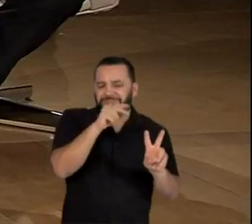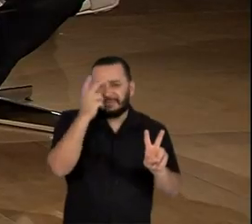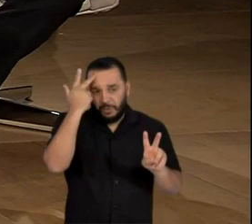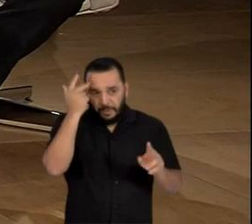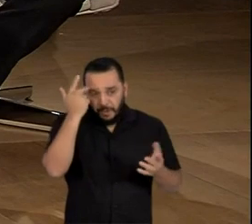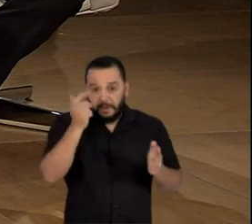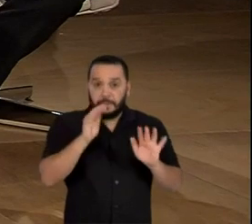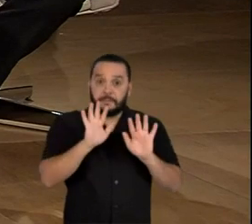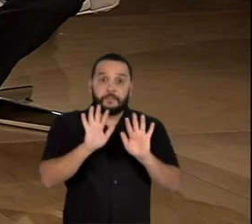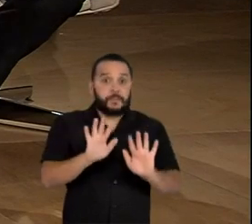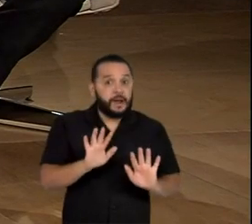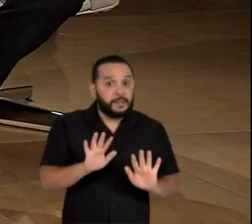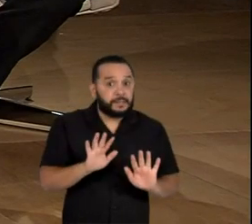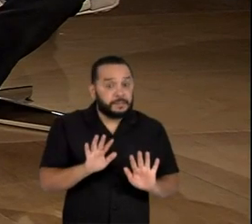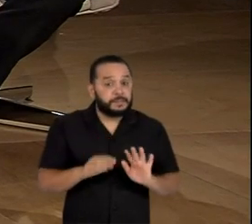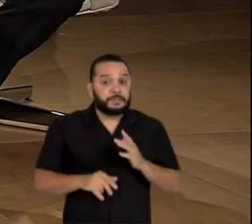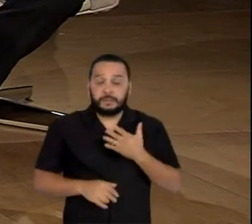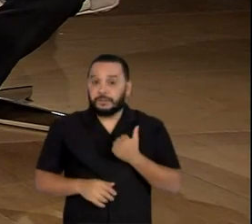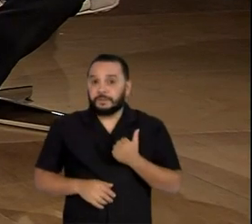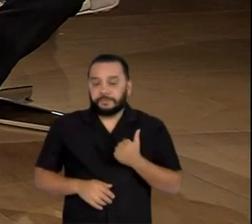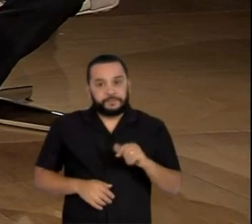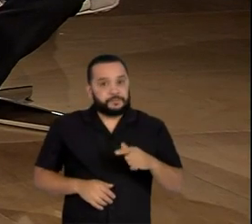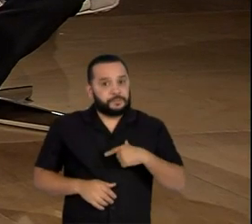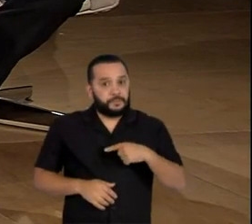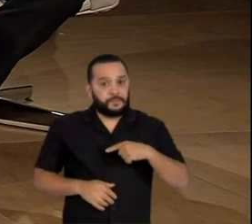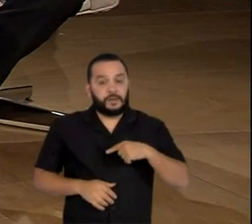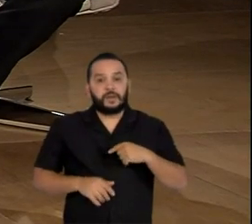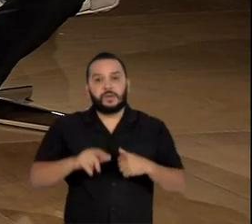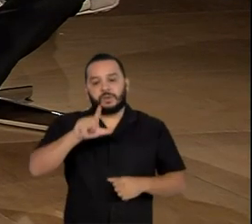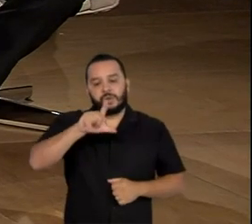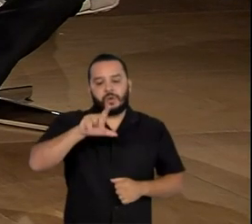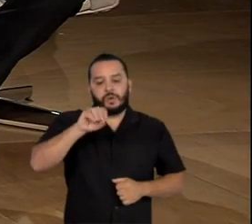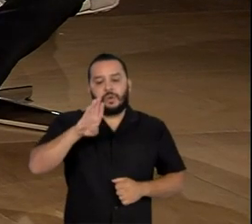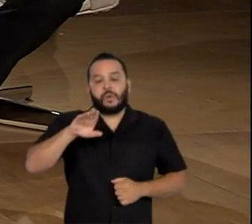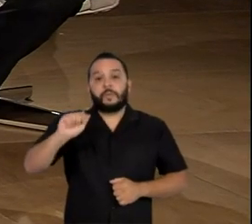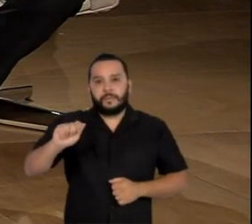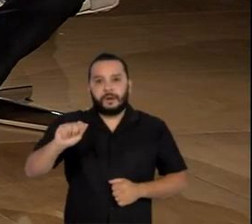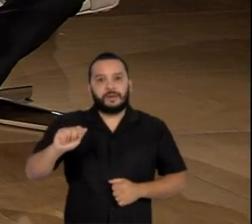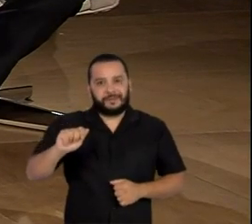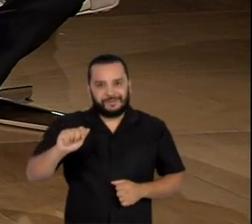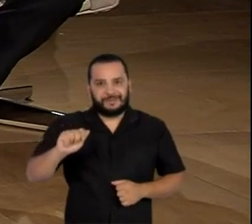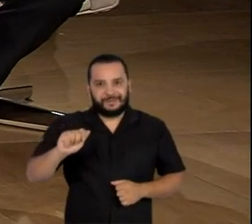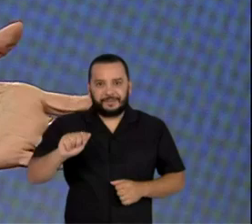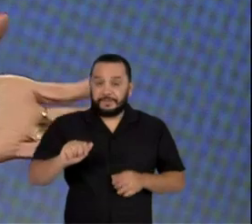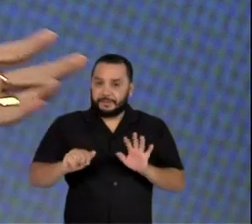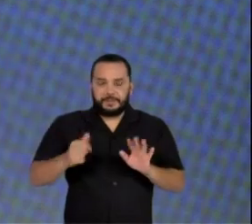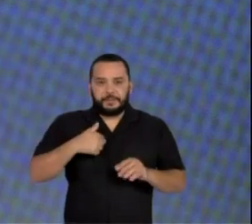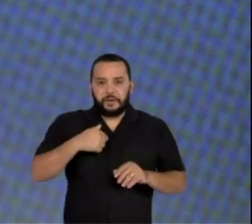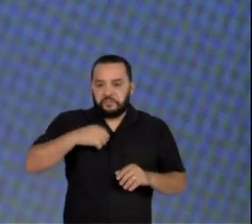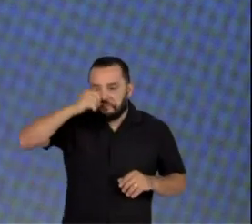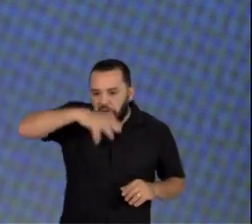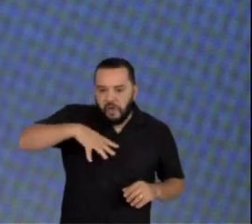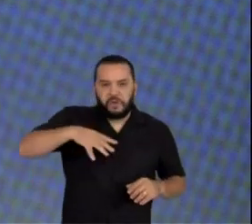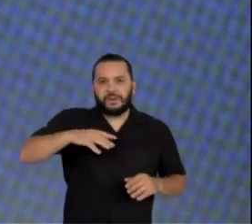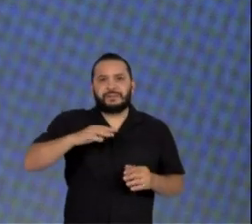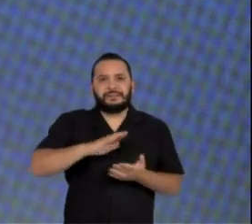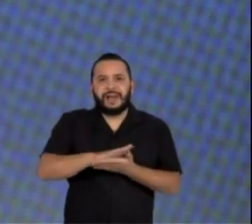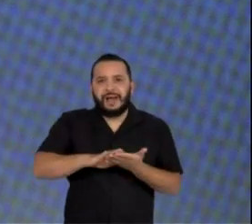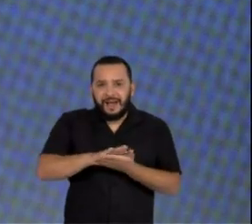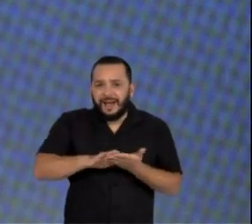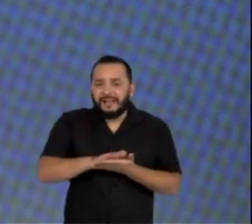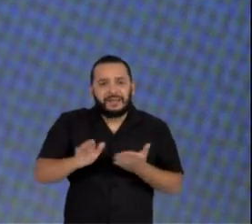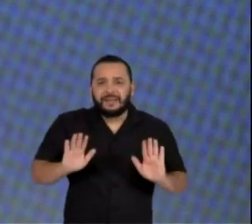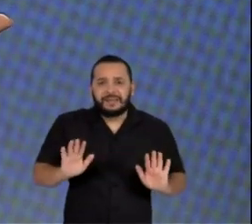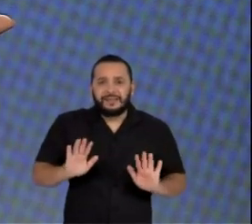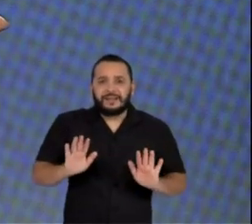tanto. Mas quando nós fizemos a Loba, não tinha reação. Pelo contrário, tinha um enorme